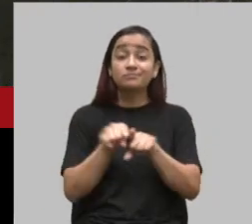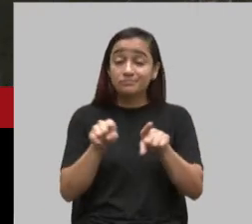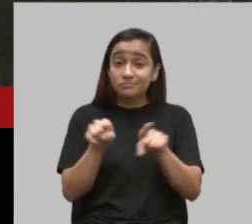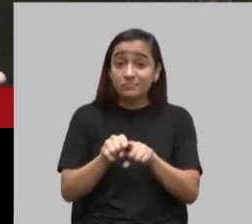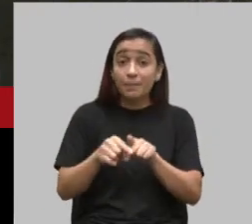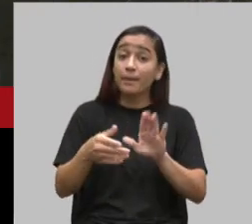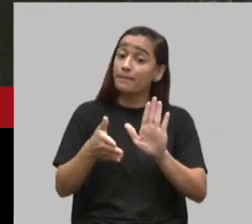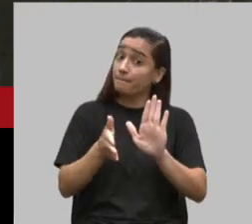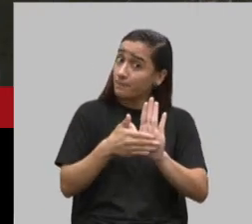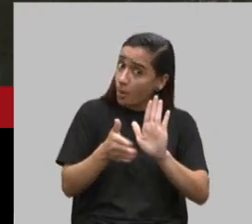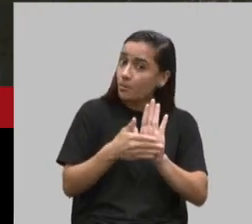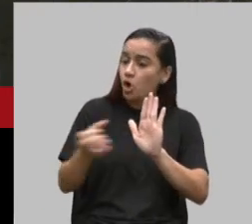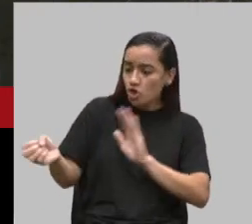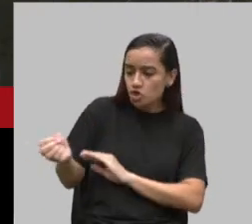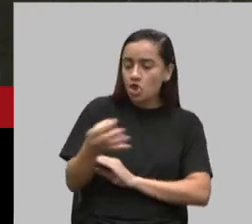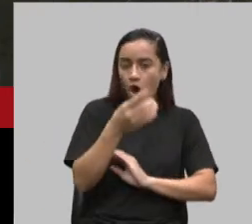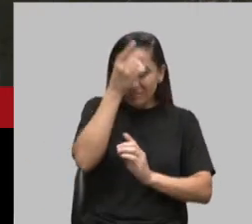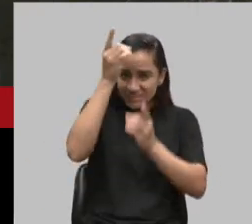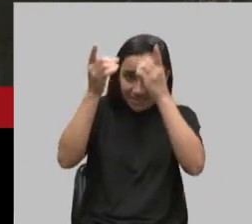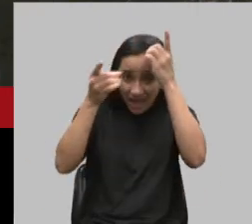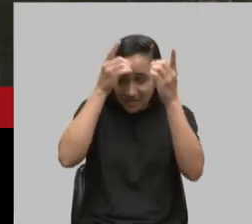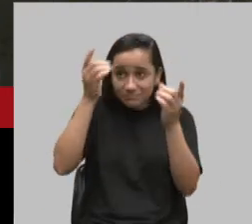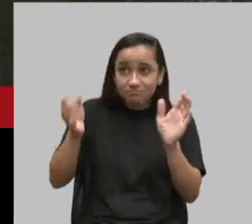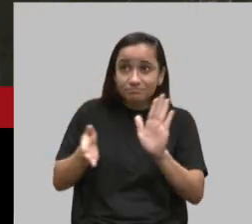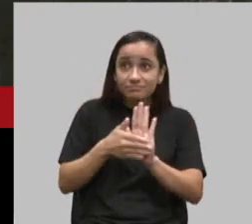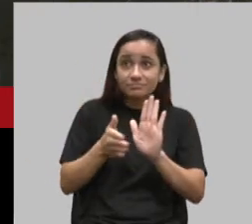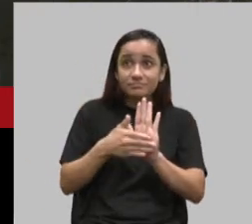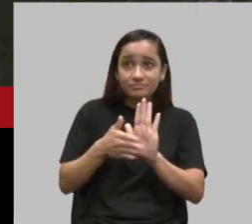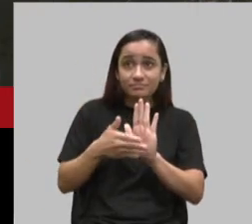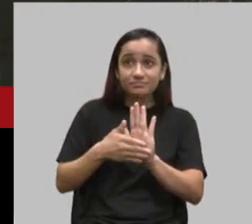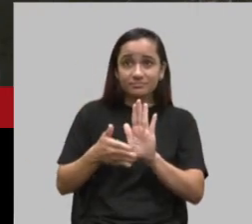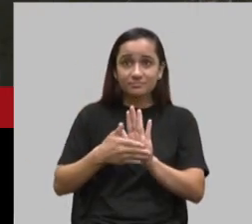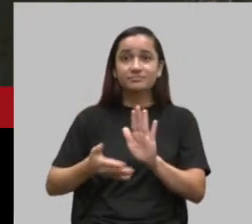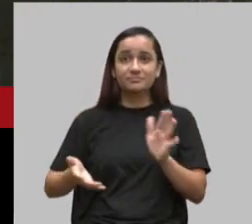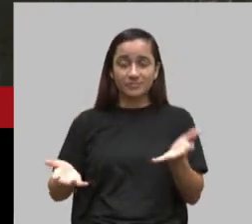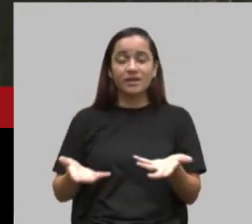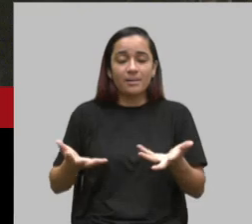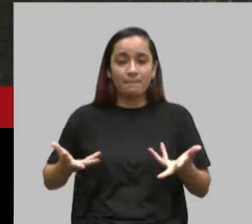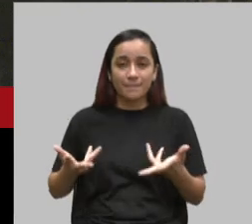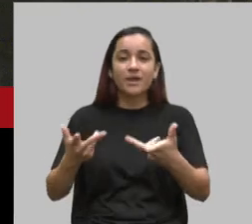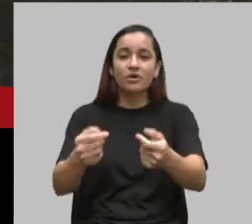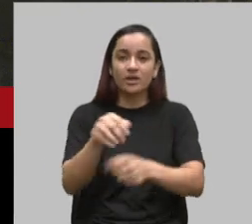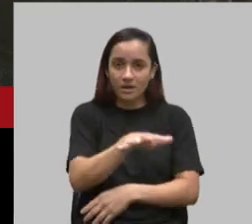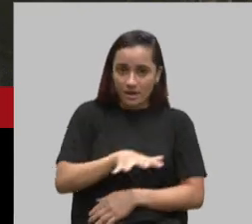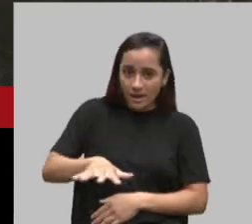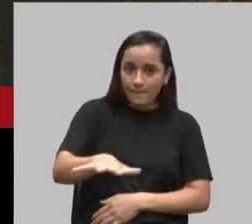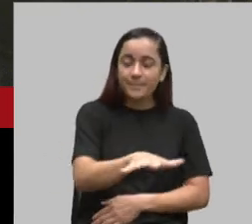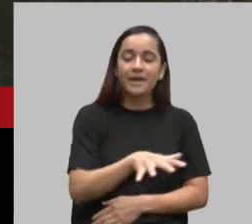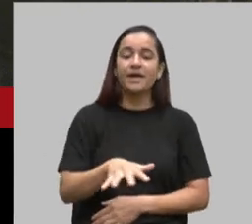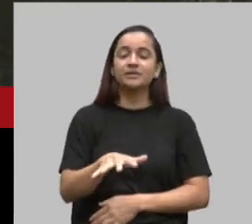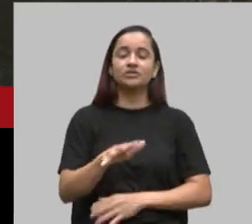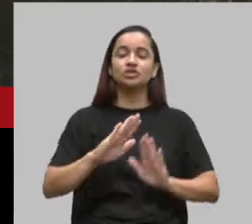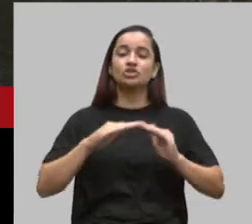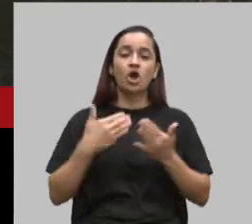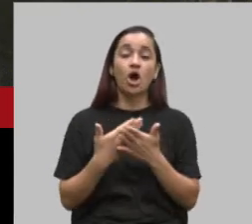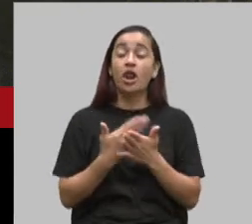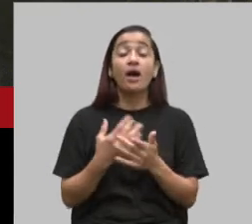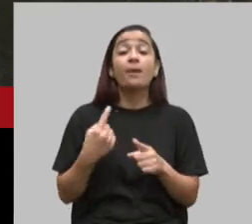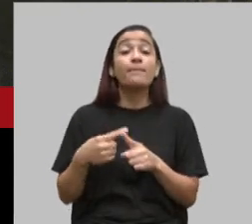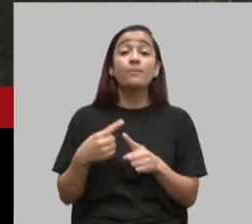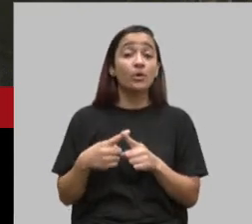propostas para a melhoria do ambiente escolar né porque a gente vive este